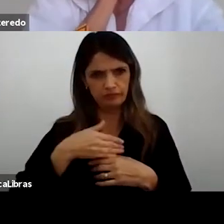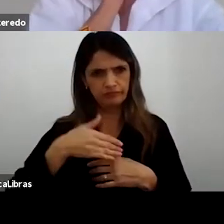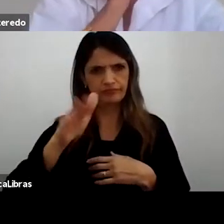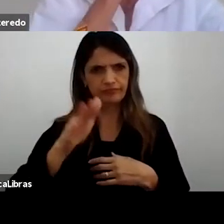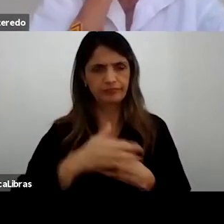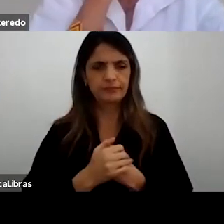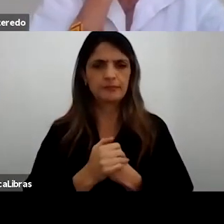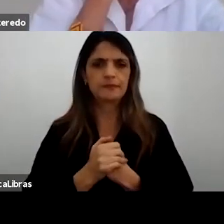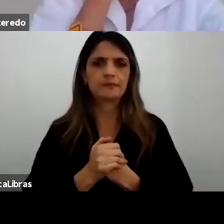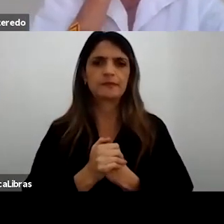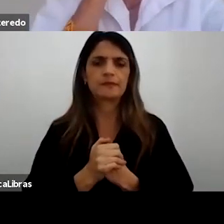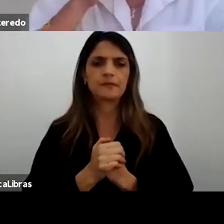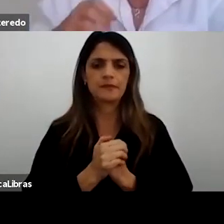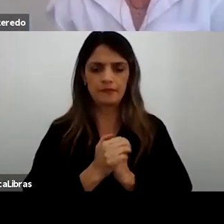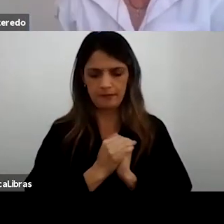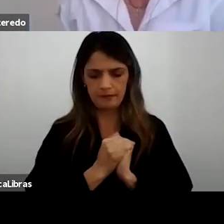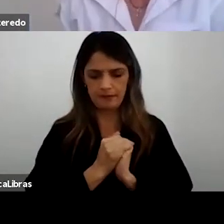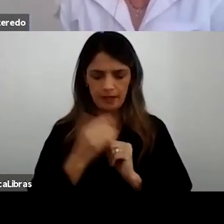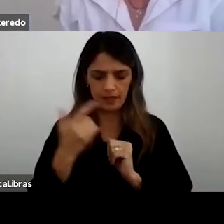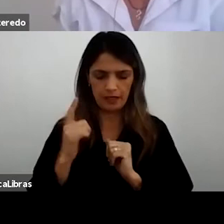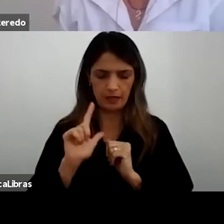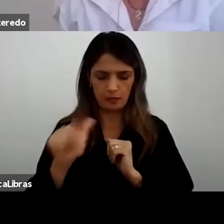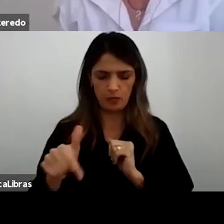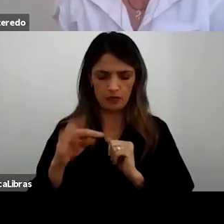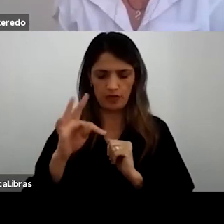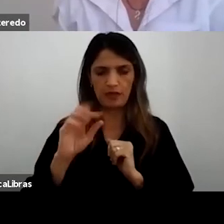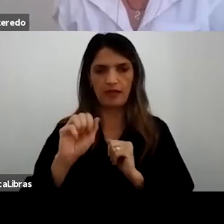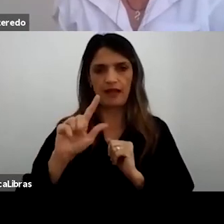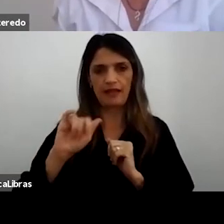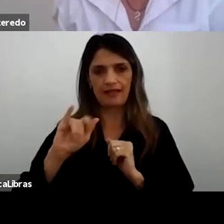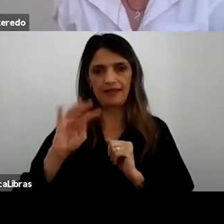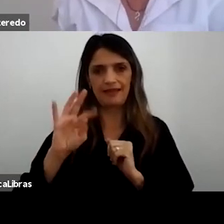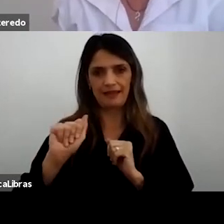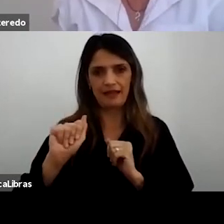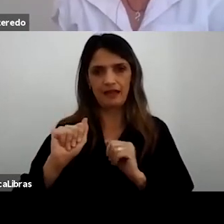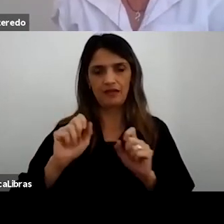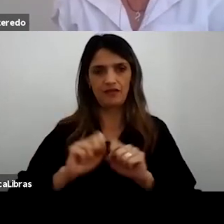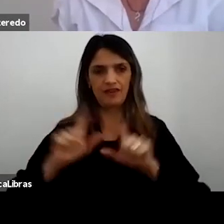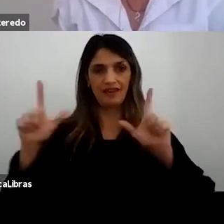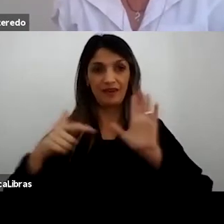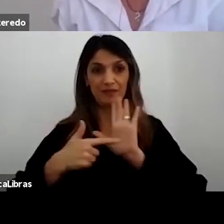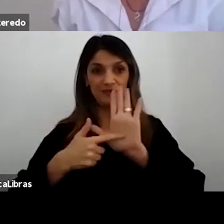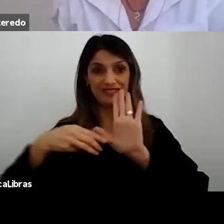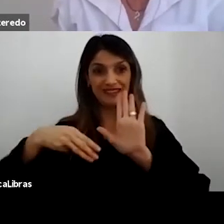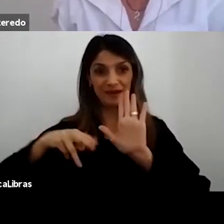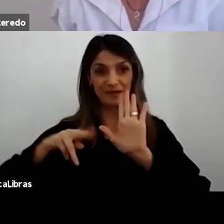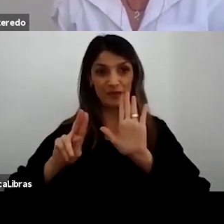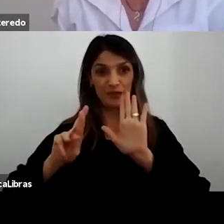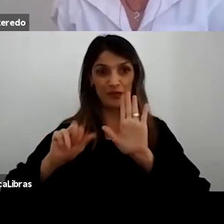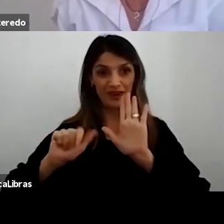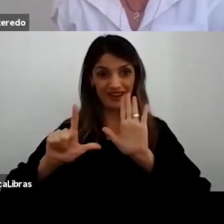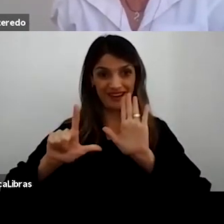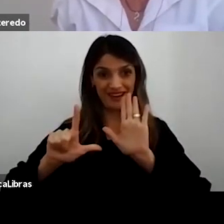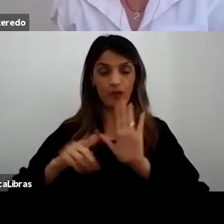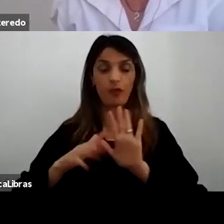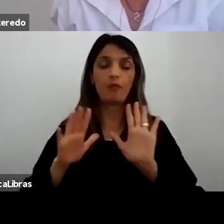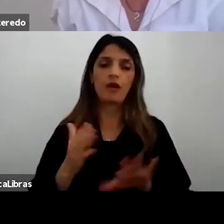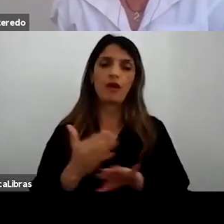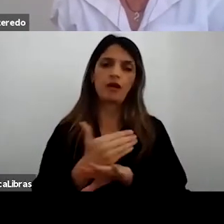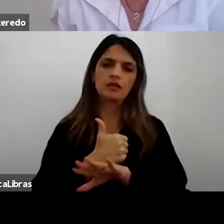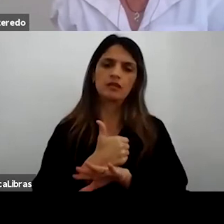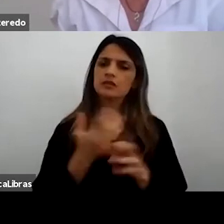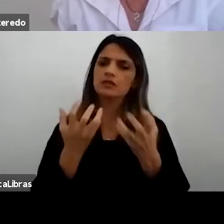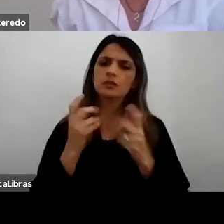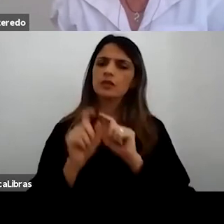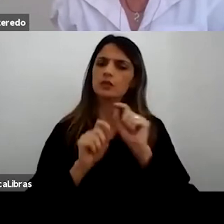breve quero passar a bola para a Thalita, para ela poder apresentar um mural que a gente construiu hoje, mas antes disso eu queria